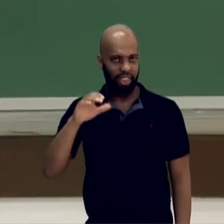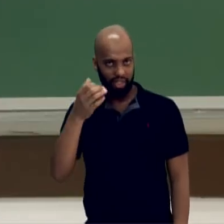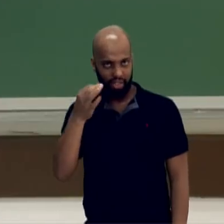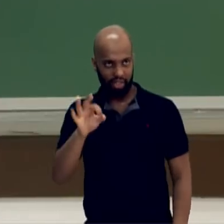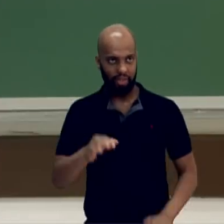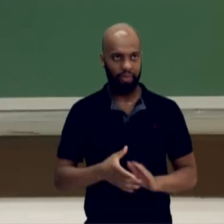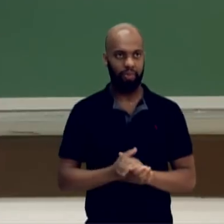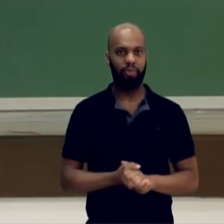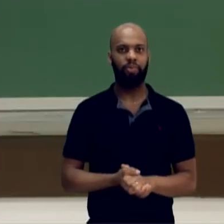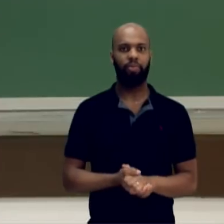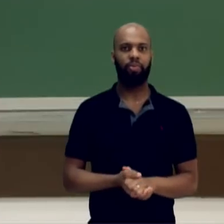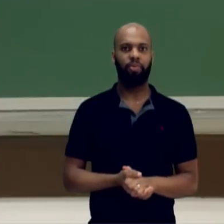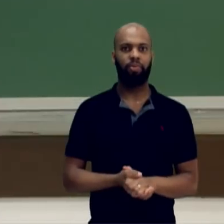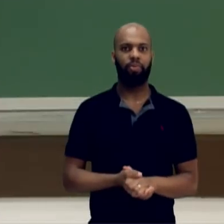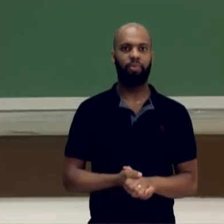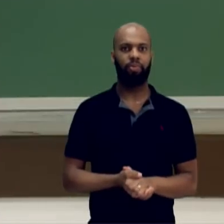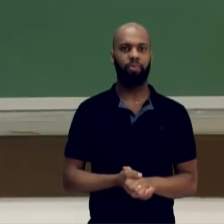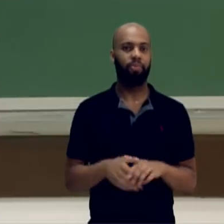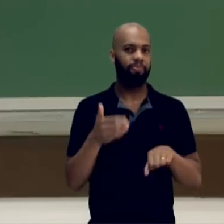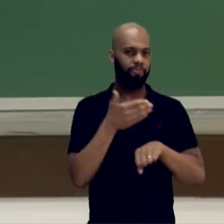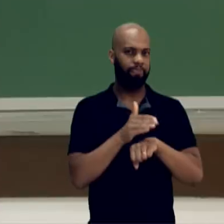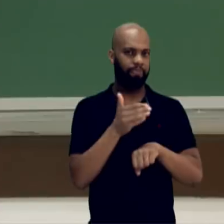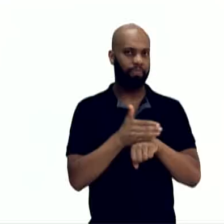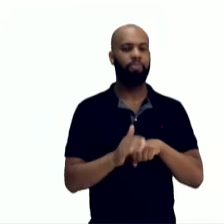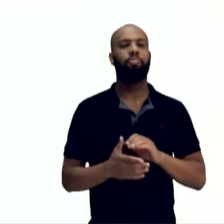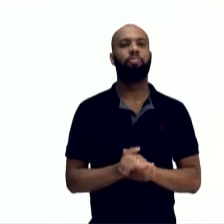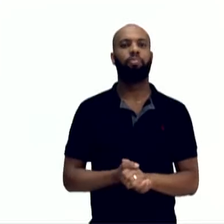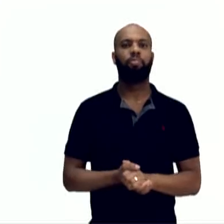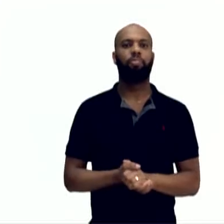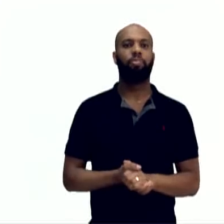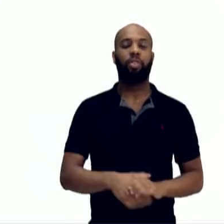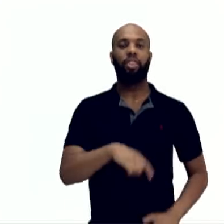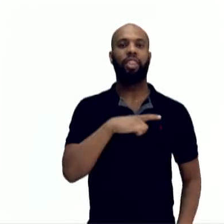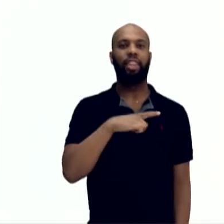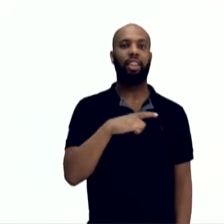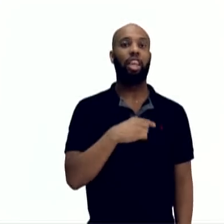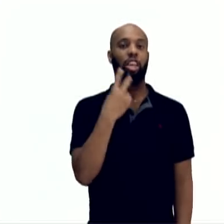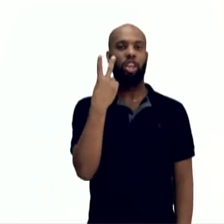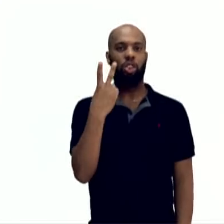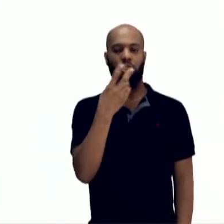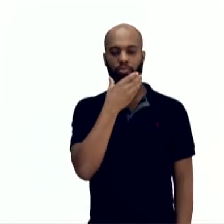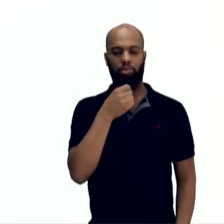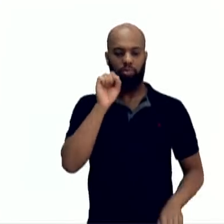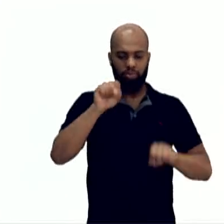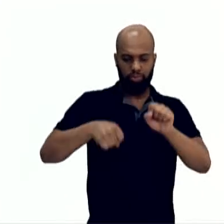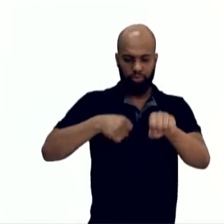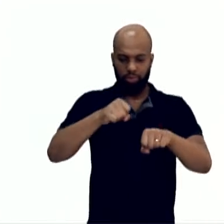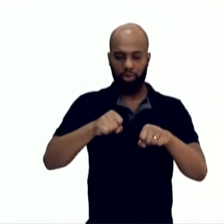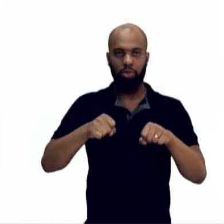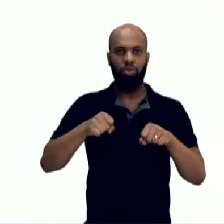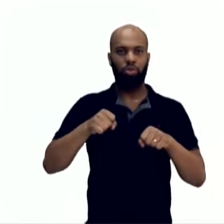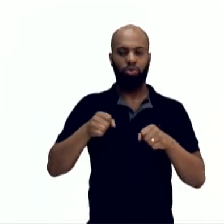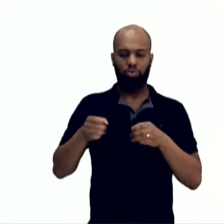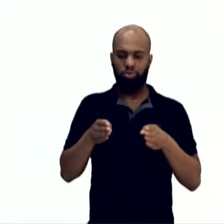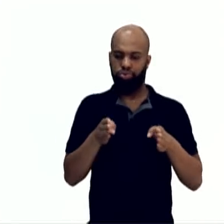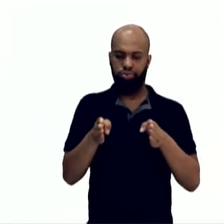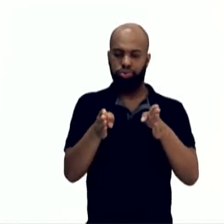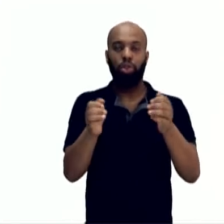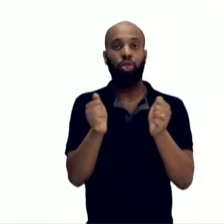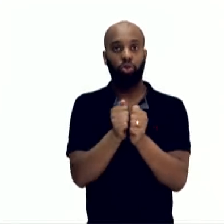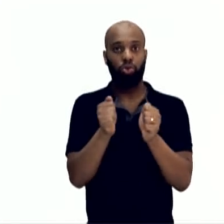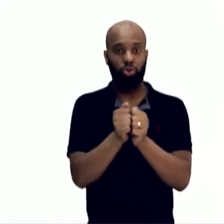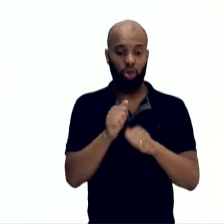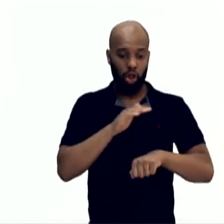né? Vamos praticar. 2 ciclistas saem juntos no mesmo instante e